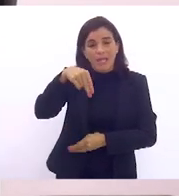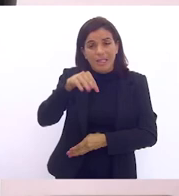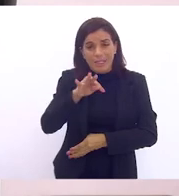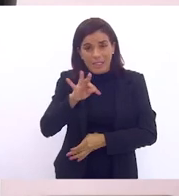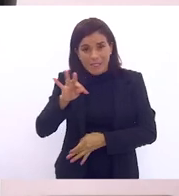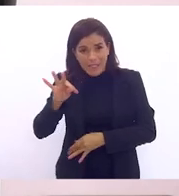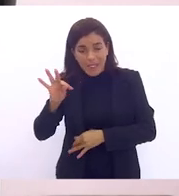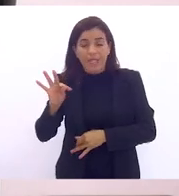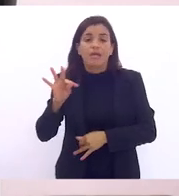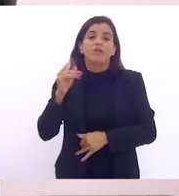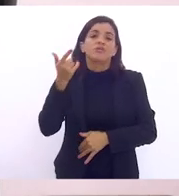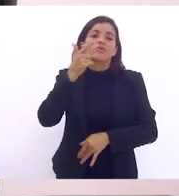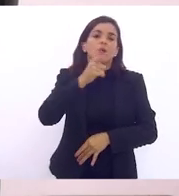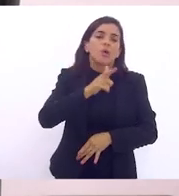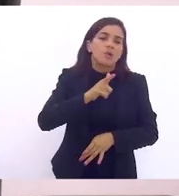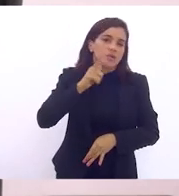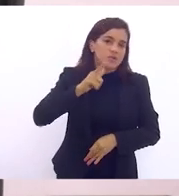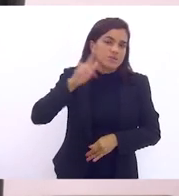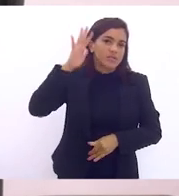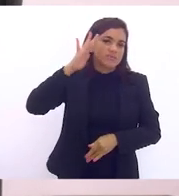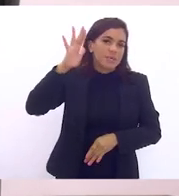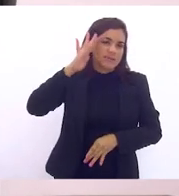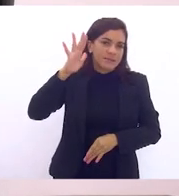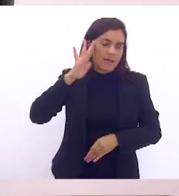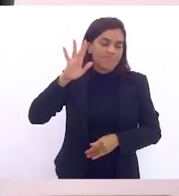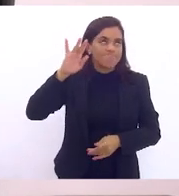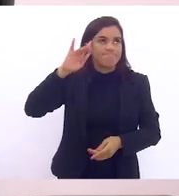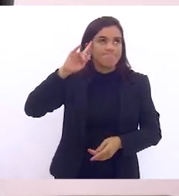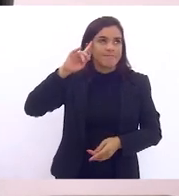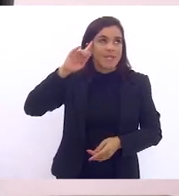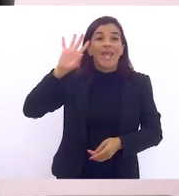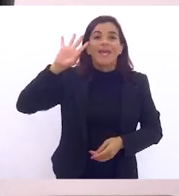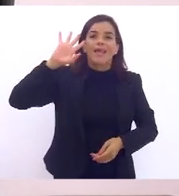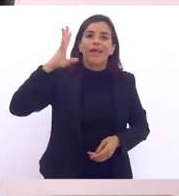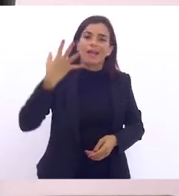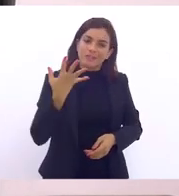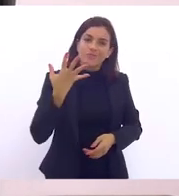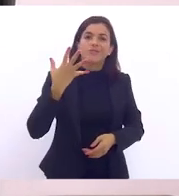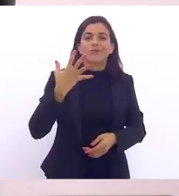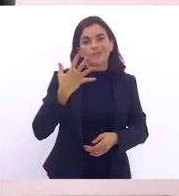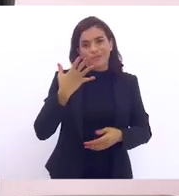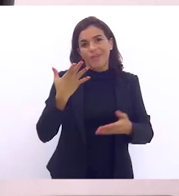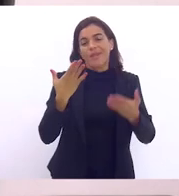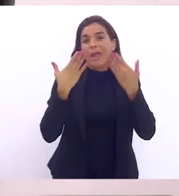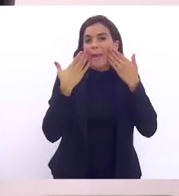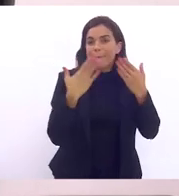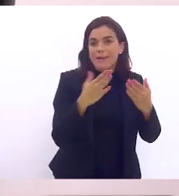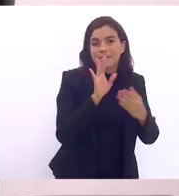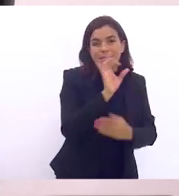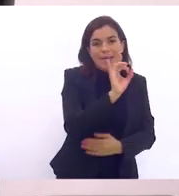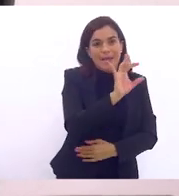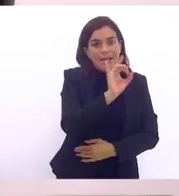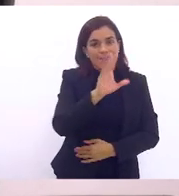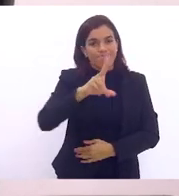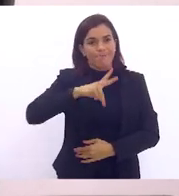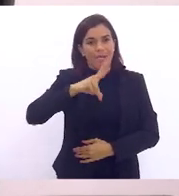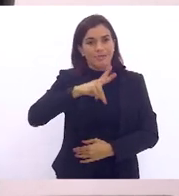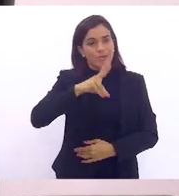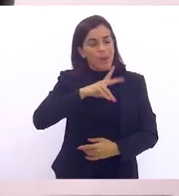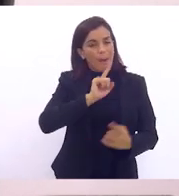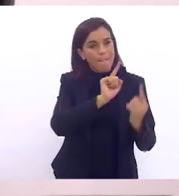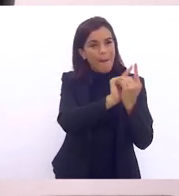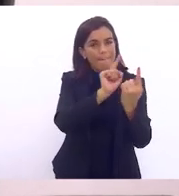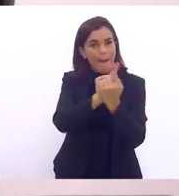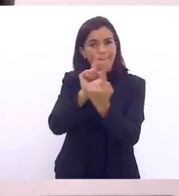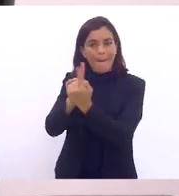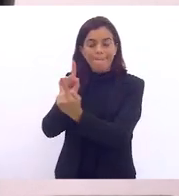consigam voltar atrás em algumas situações que serão apresentadas de forma individual por esses usuários